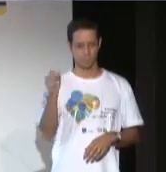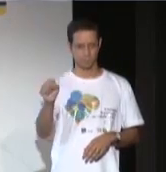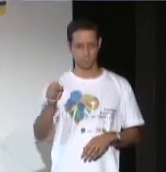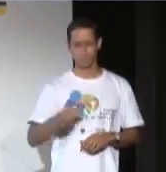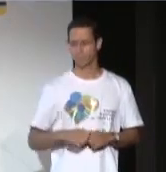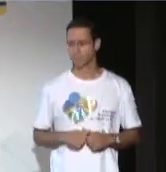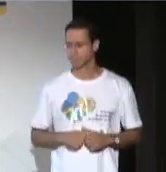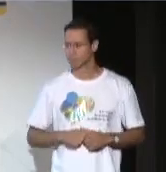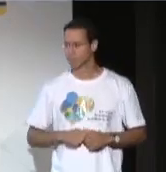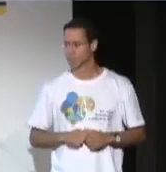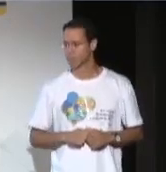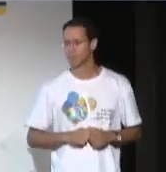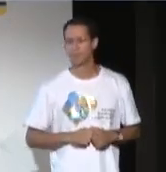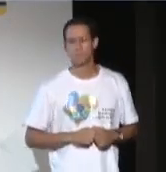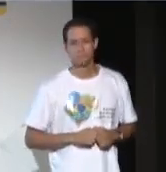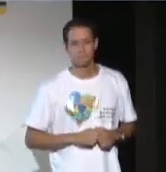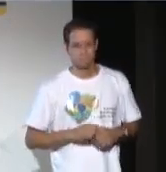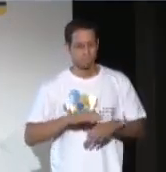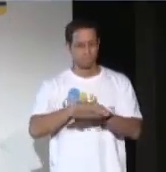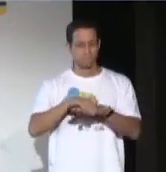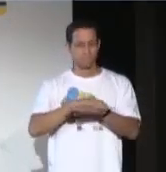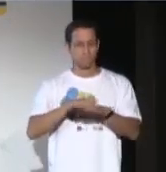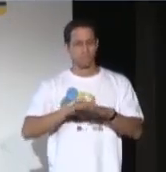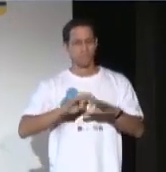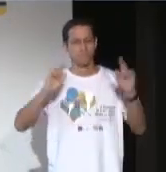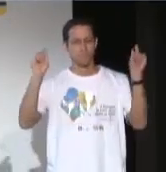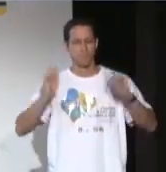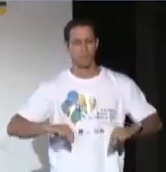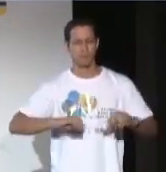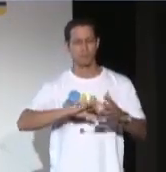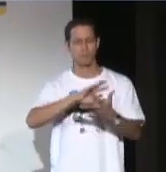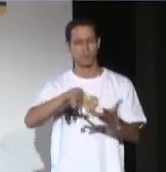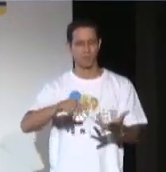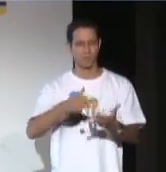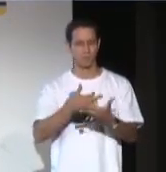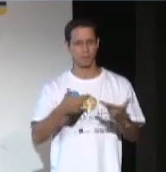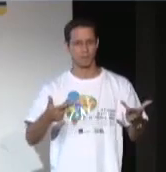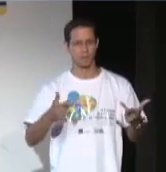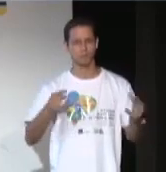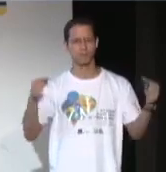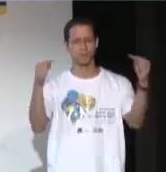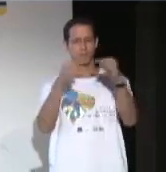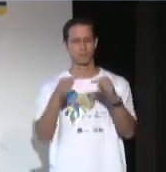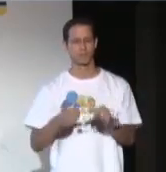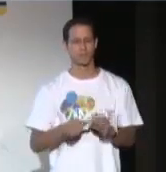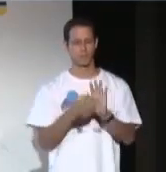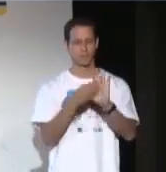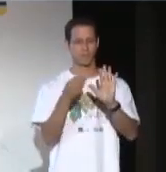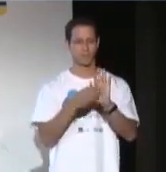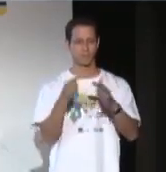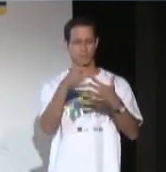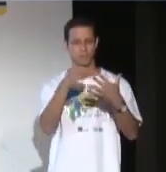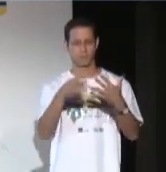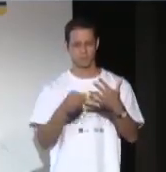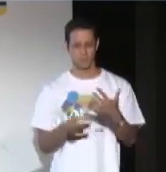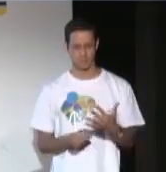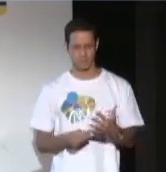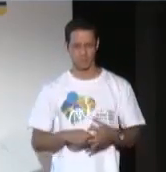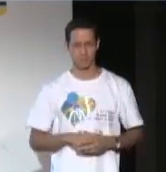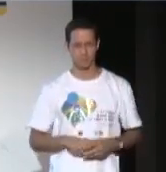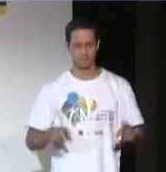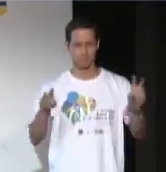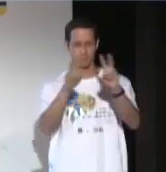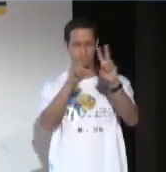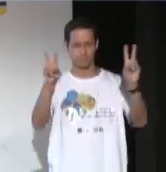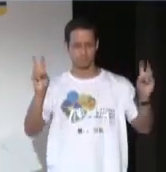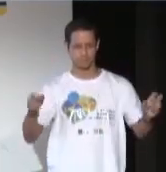E agora teremos uma conversa mais focada nas competências gerais e a relação delas com os conteúdos das disciplinas. O título da